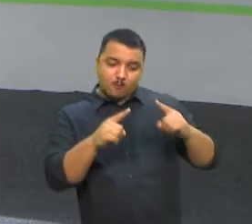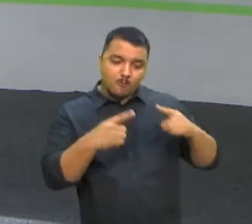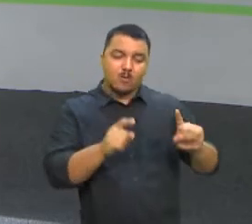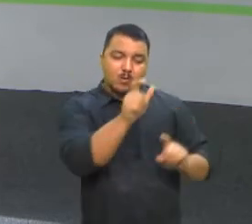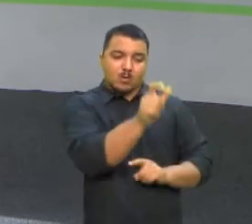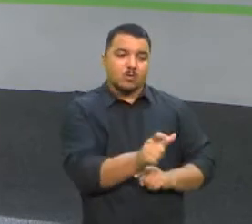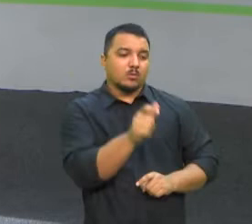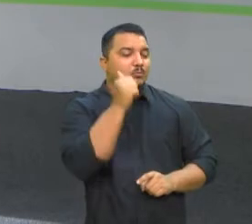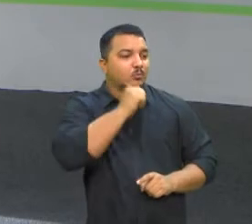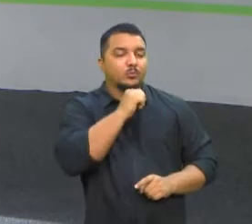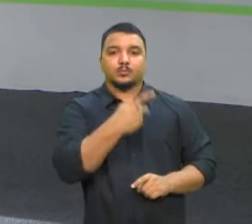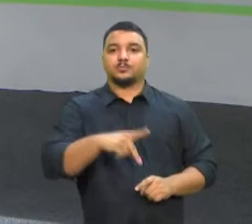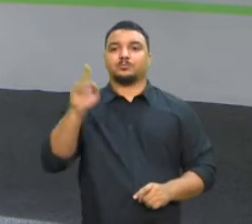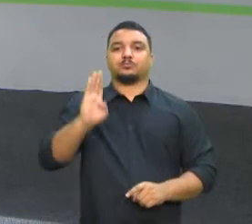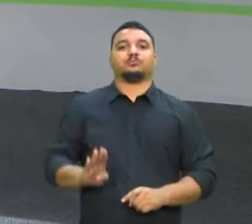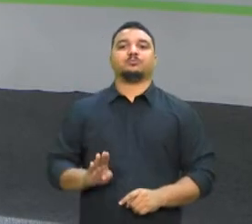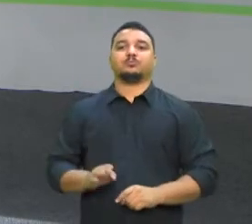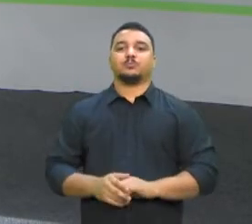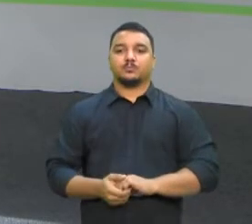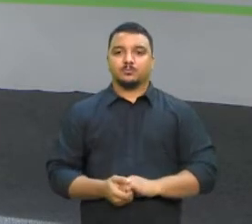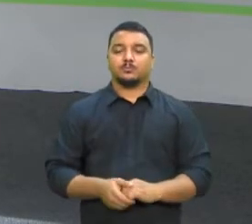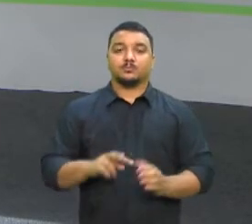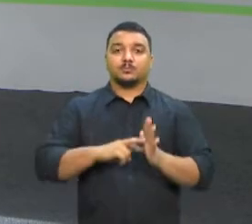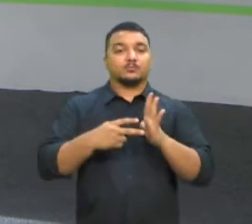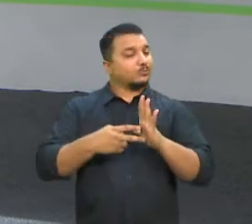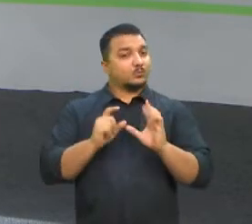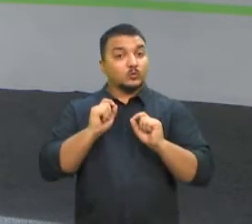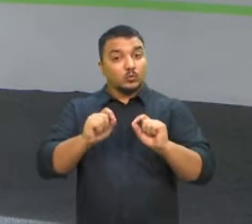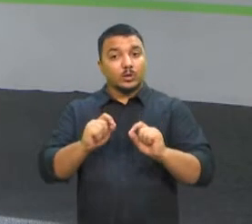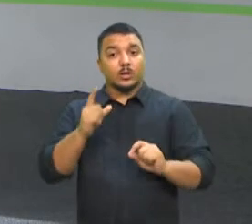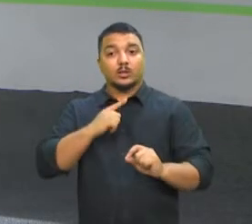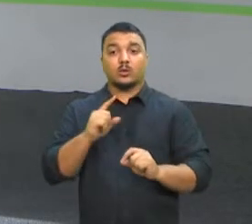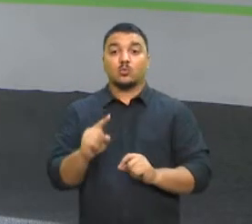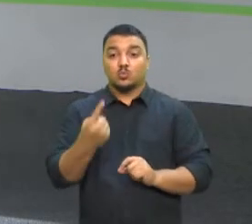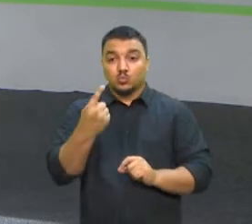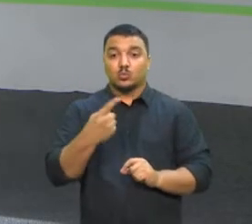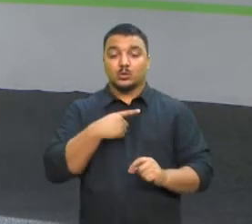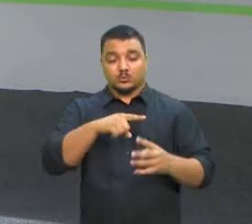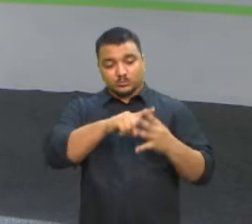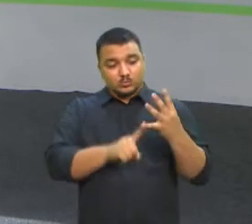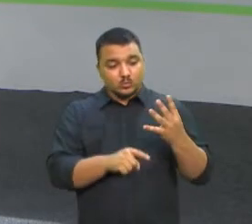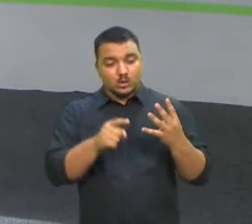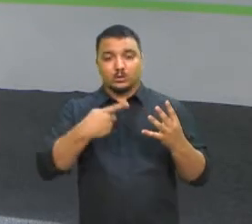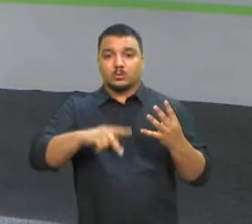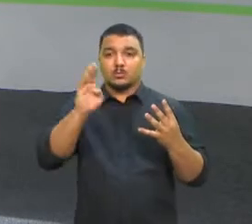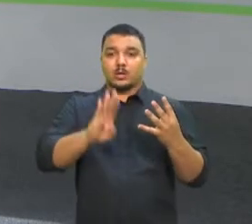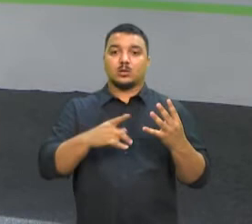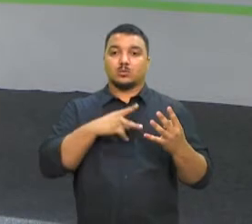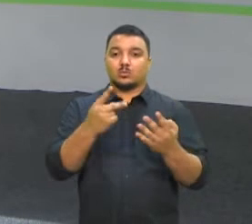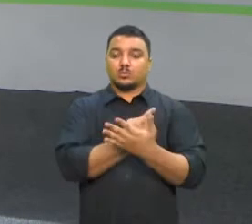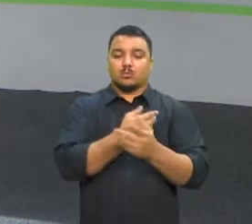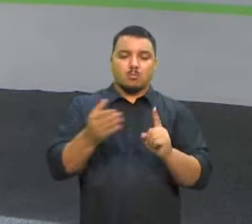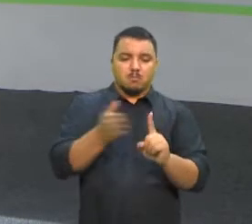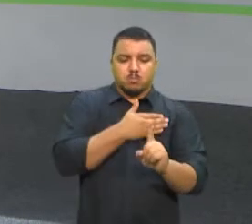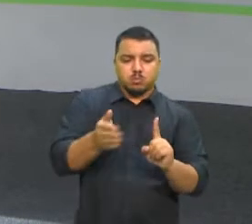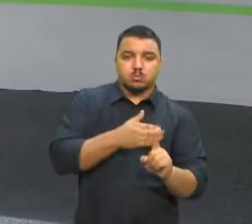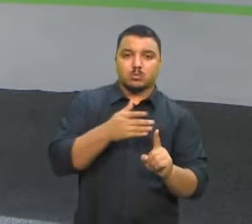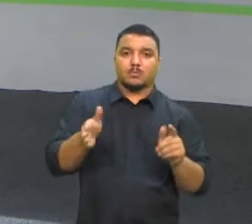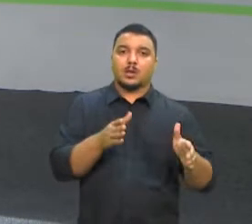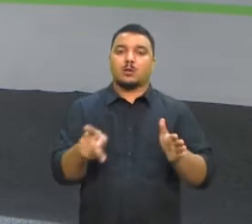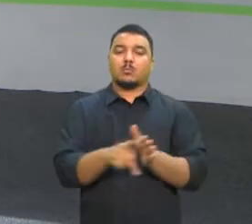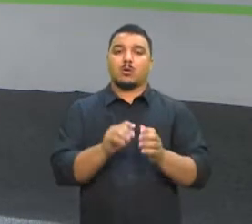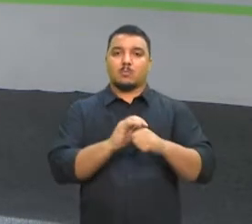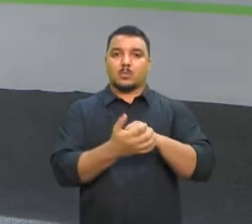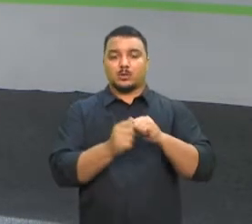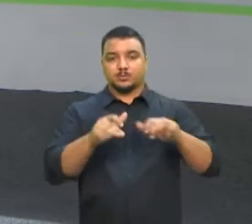no Brasil. Isso significa que 1 a cada 4 brasileiras foram agredidas no período da pandemia.